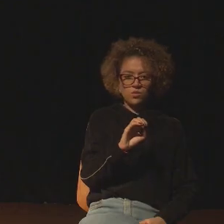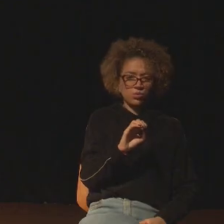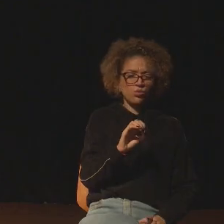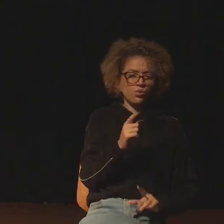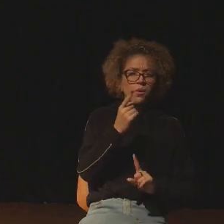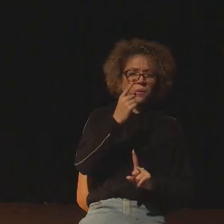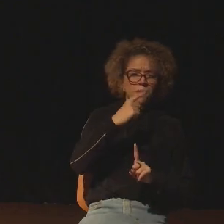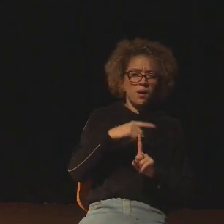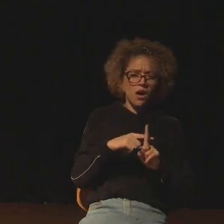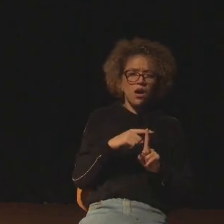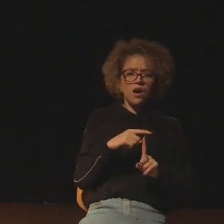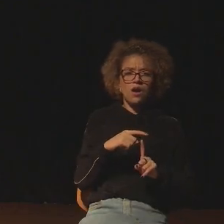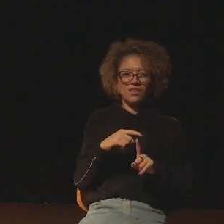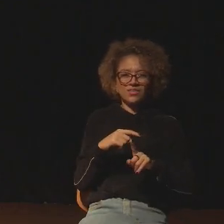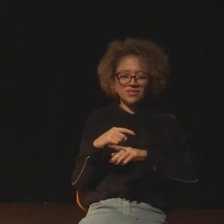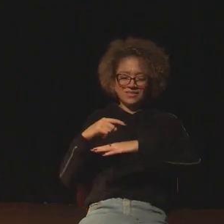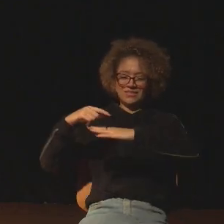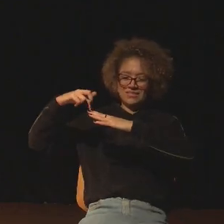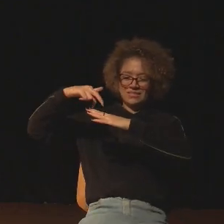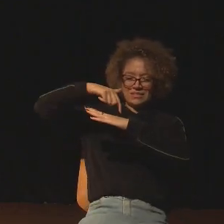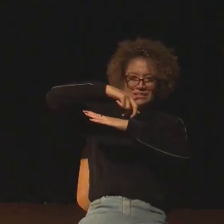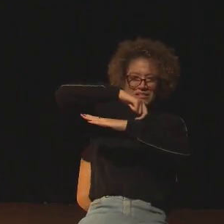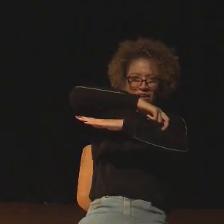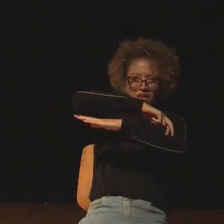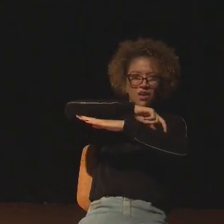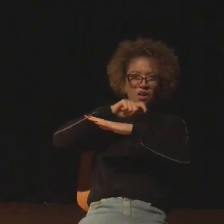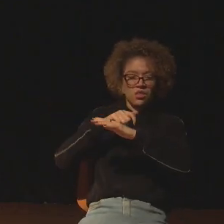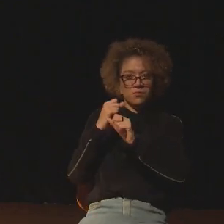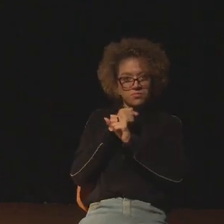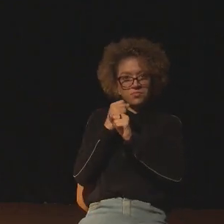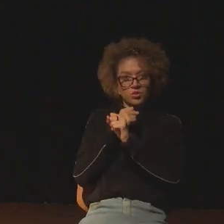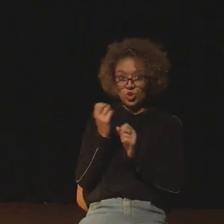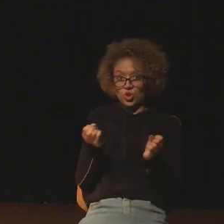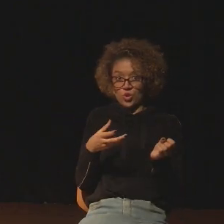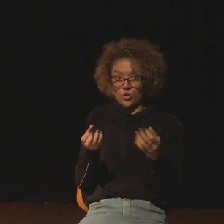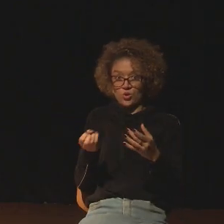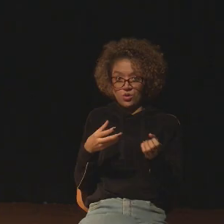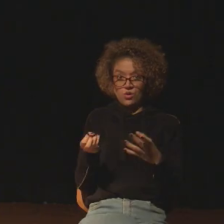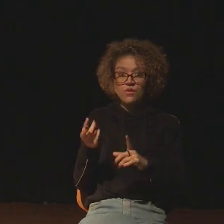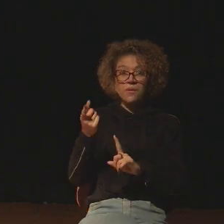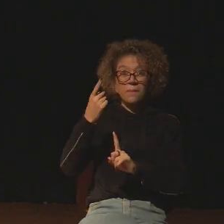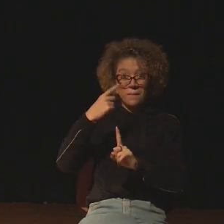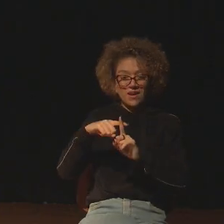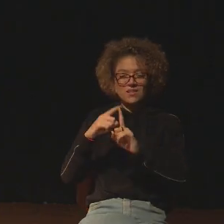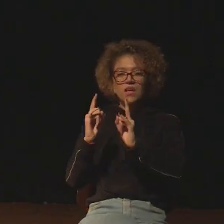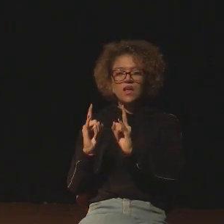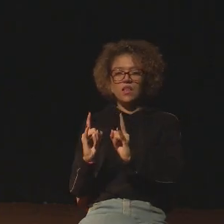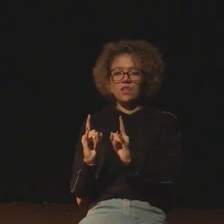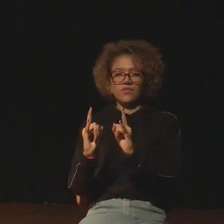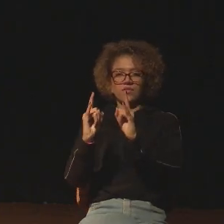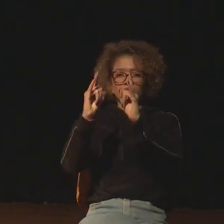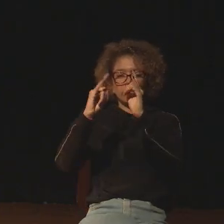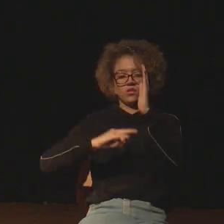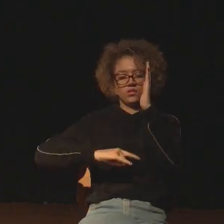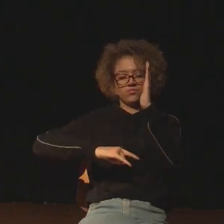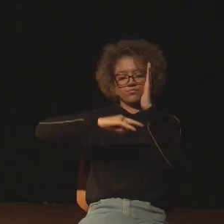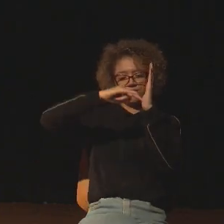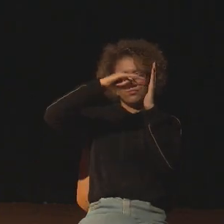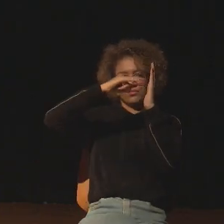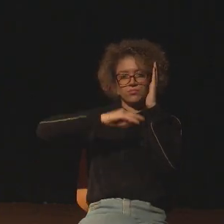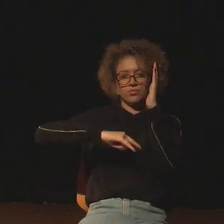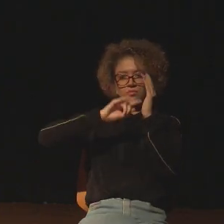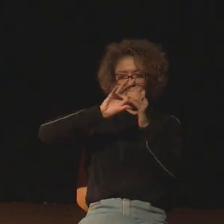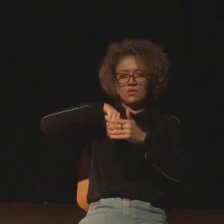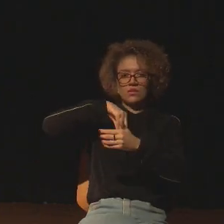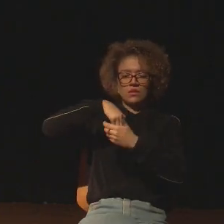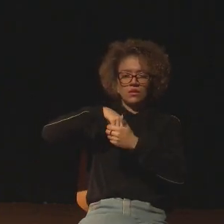acesso por uma escada refeita, o elevador aqui de acessibilidade, criando aqui embaixo também um